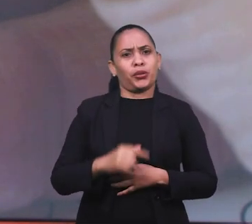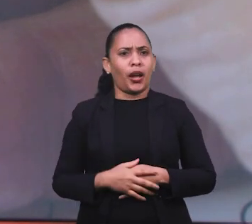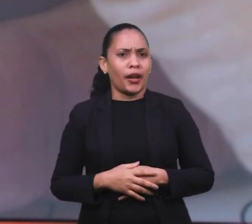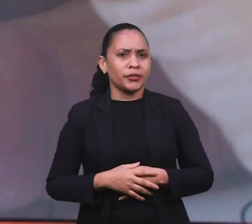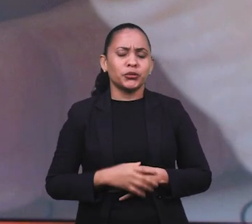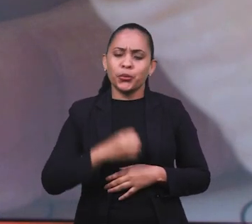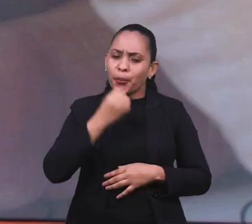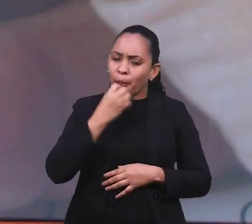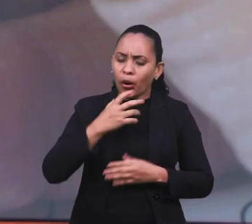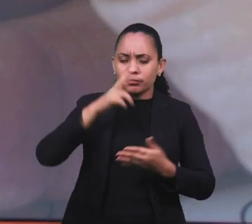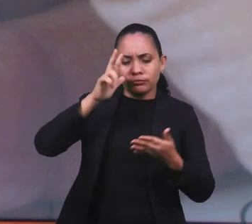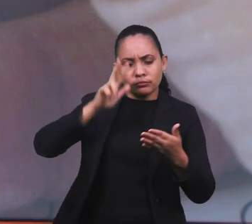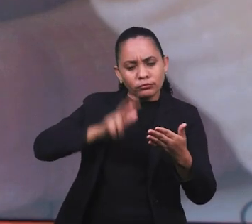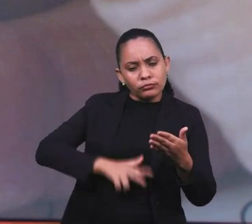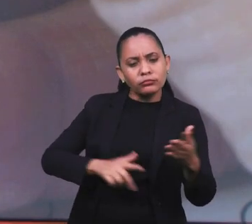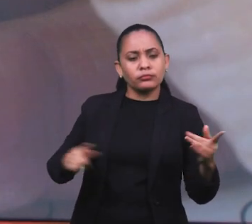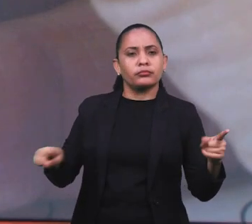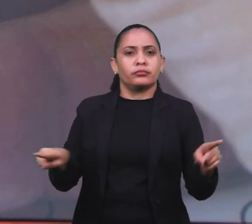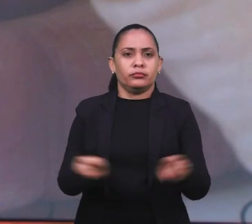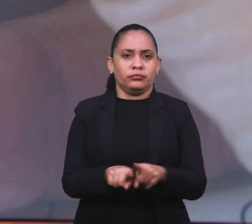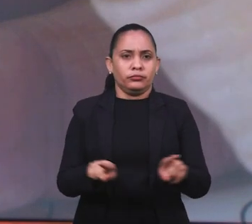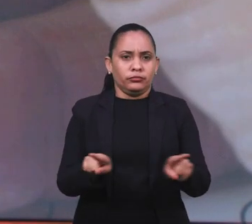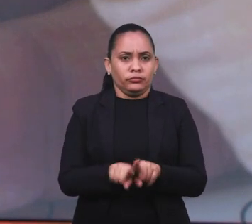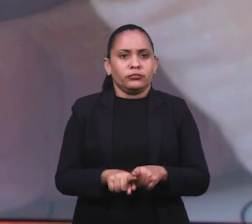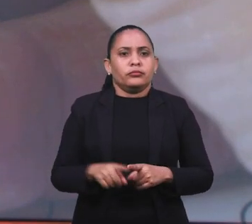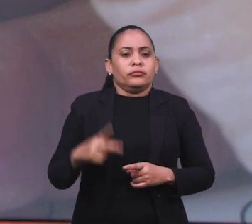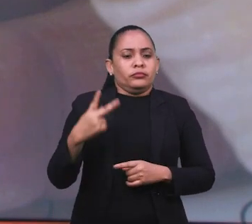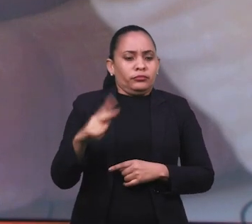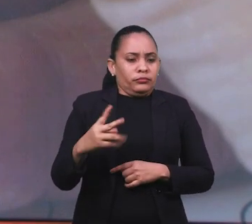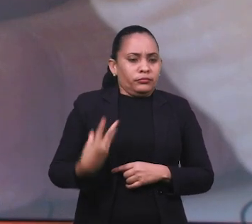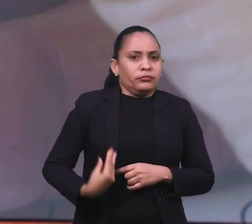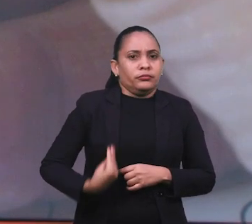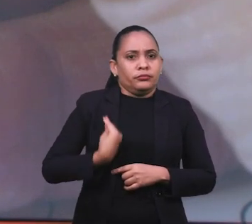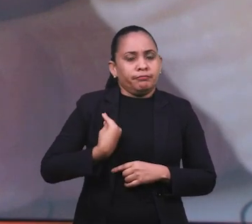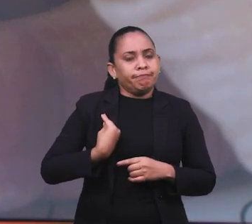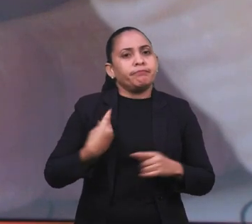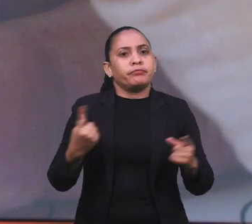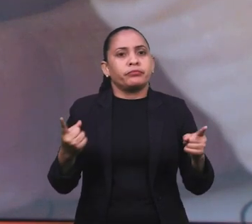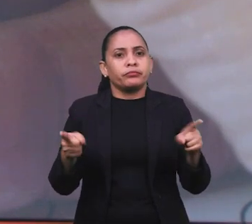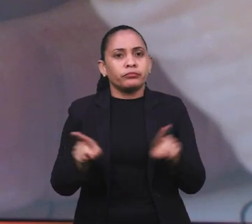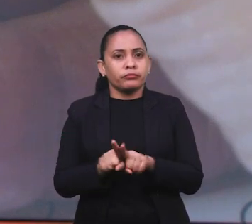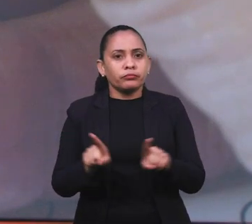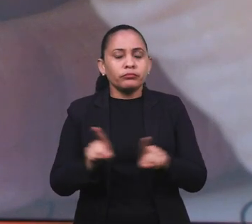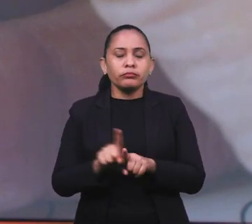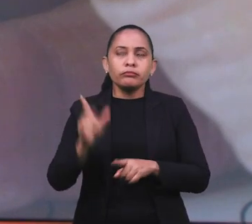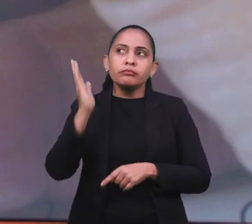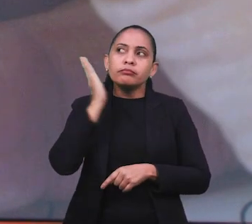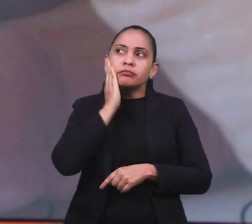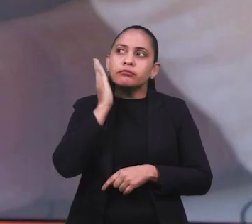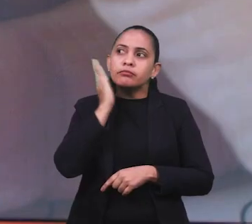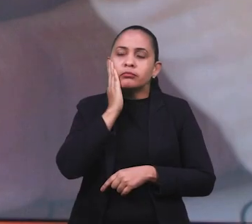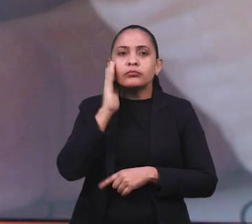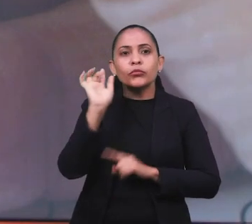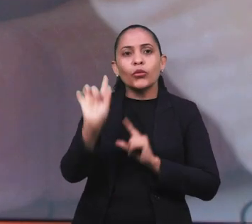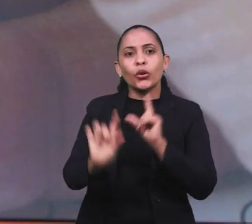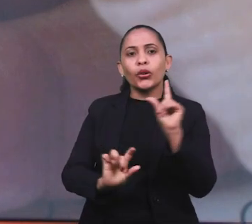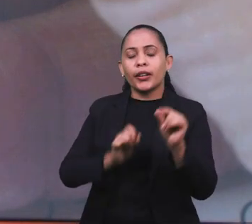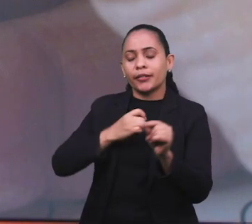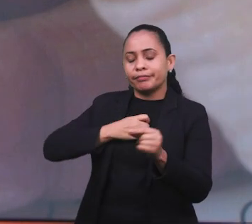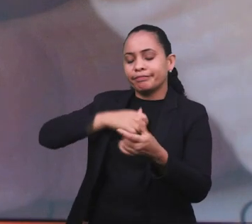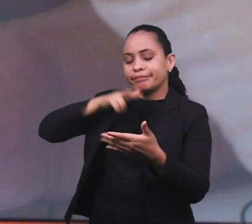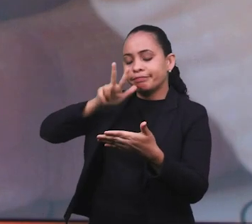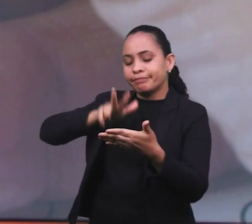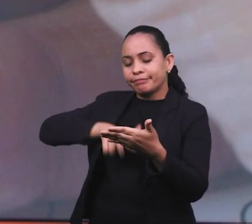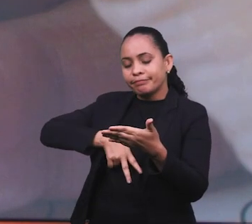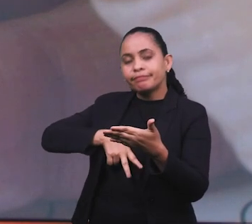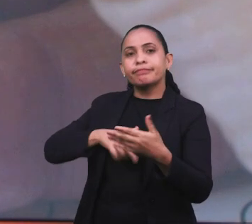de serem bons leitores, de terem assim, uma boa sessão de leituras e até de compreender aquilo que estão